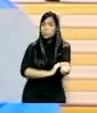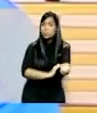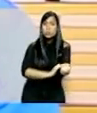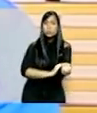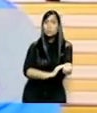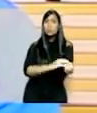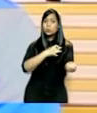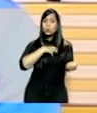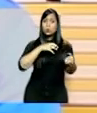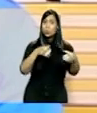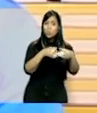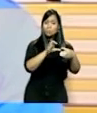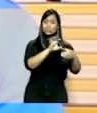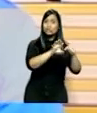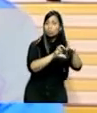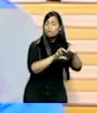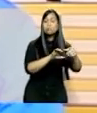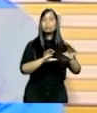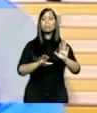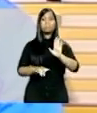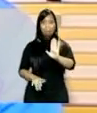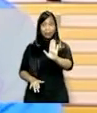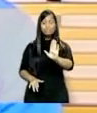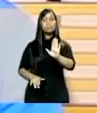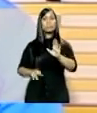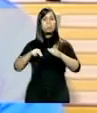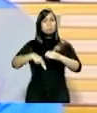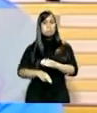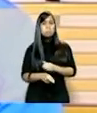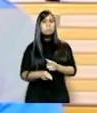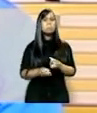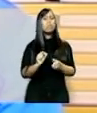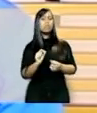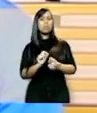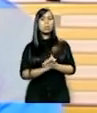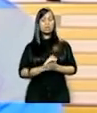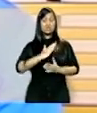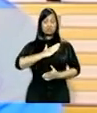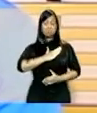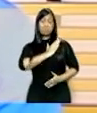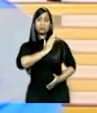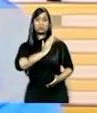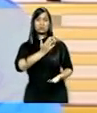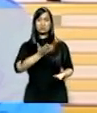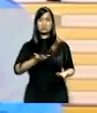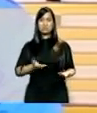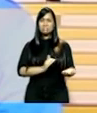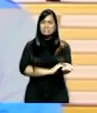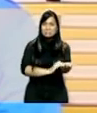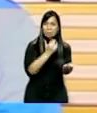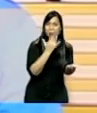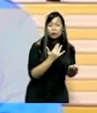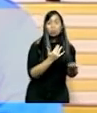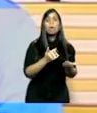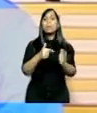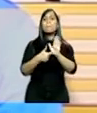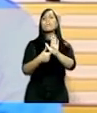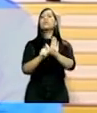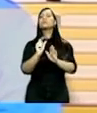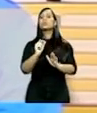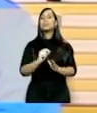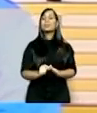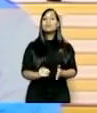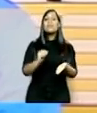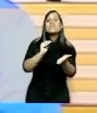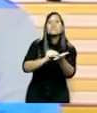do gênero, né? Mas, no fundo, essa discriminação, esse preconceito, esse racismo, ele manifesta uma profunda